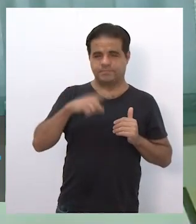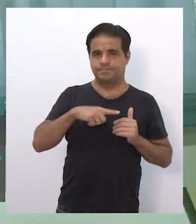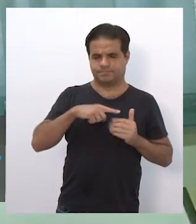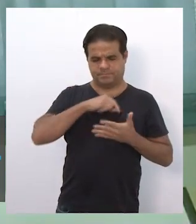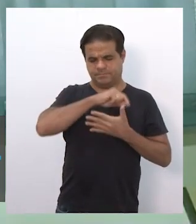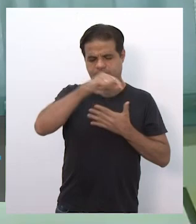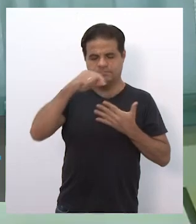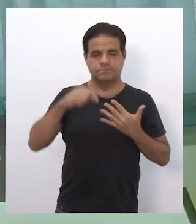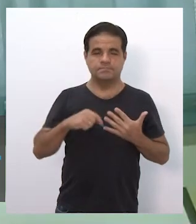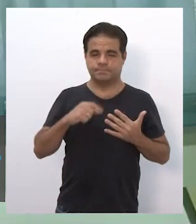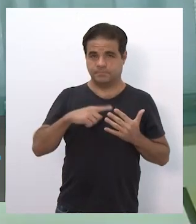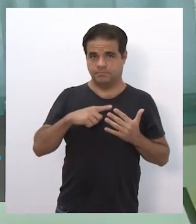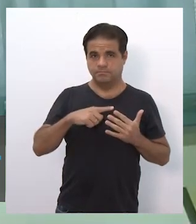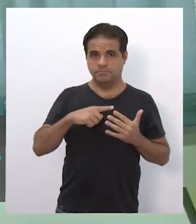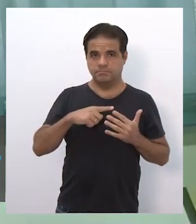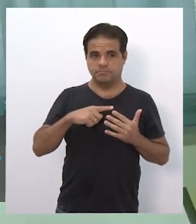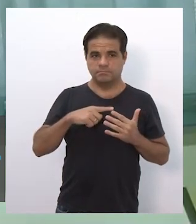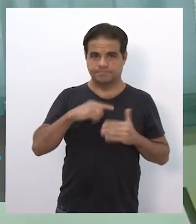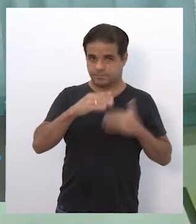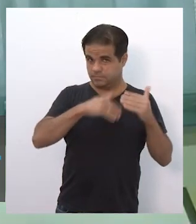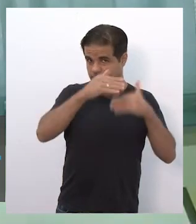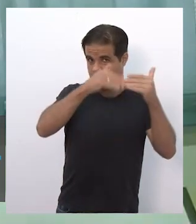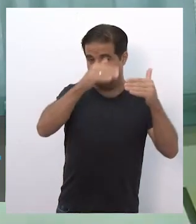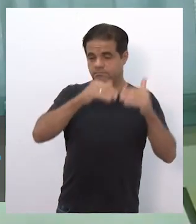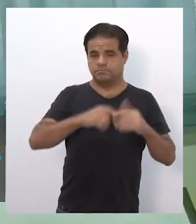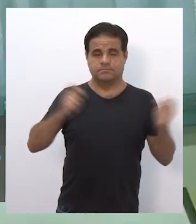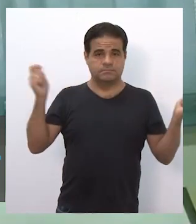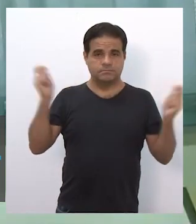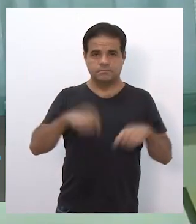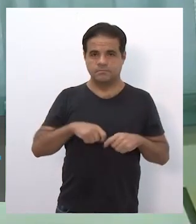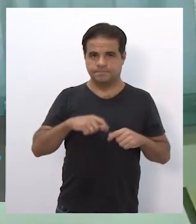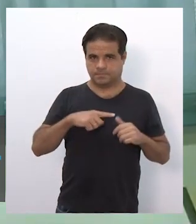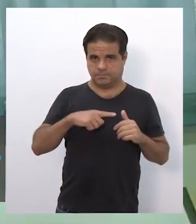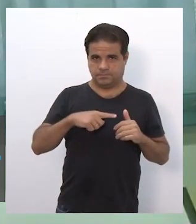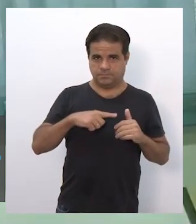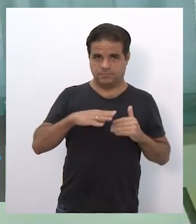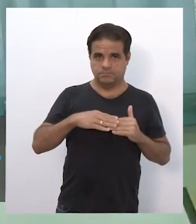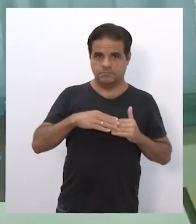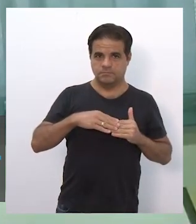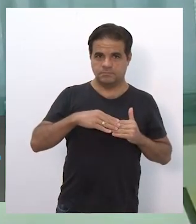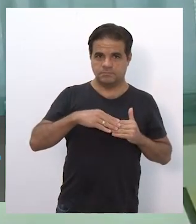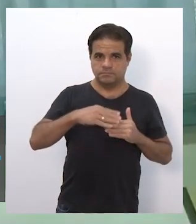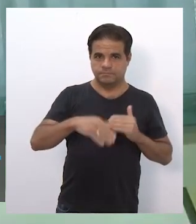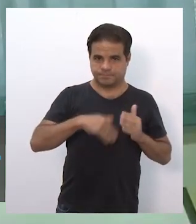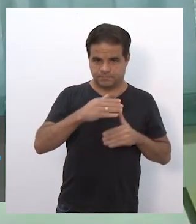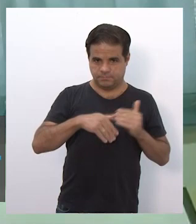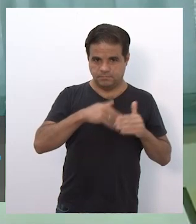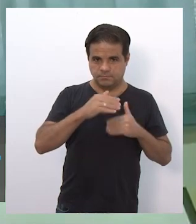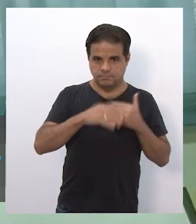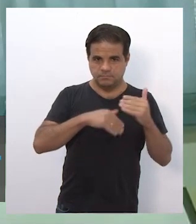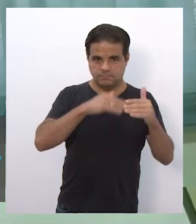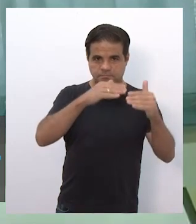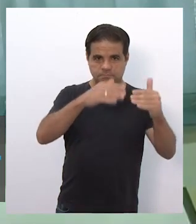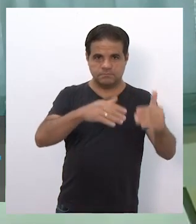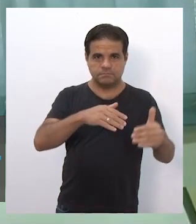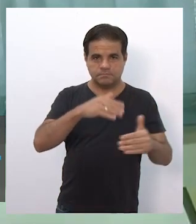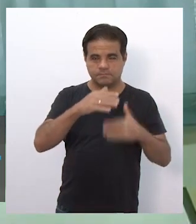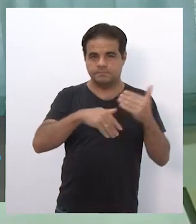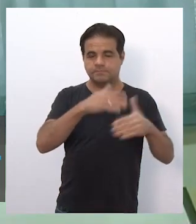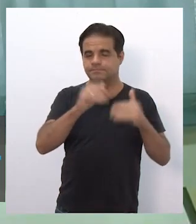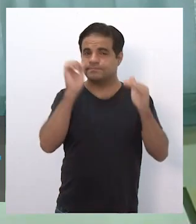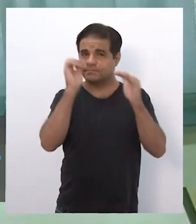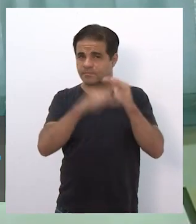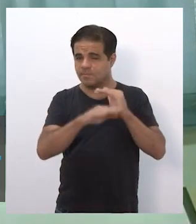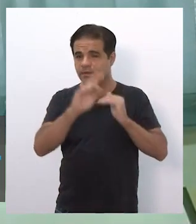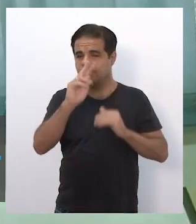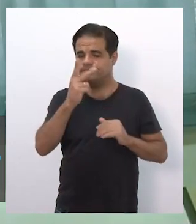conjunto aí? Se você tem um processador que ele tem uma alta capacidade de processamento e você tem uma junção de um